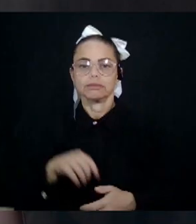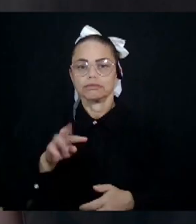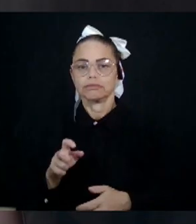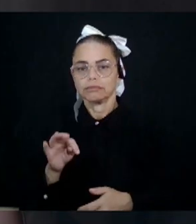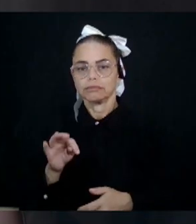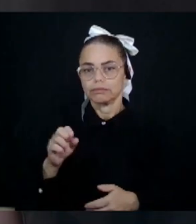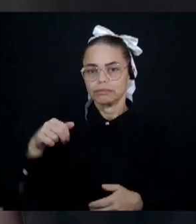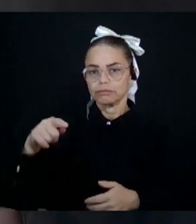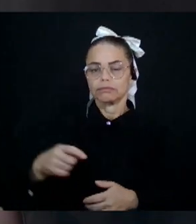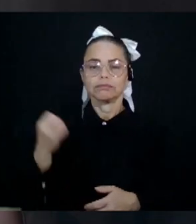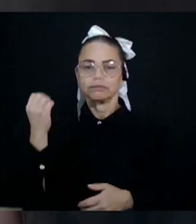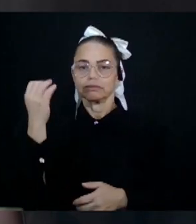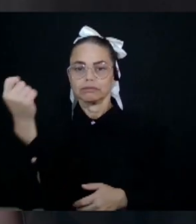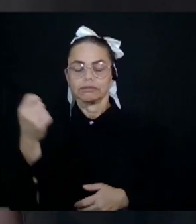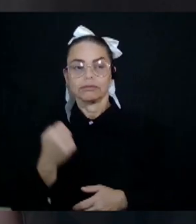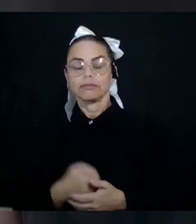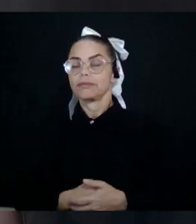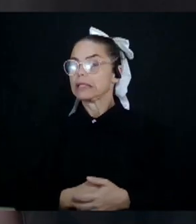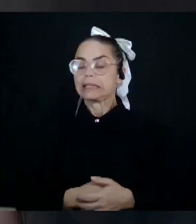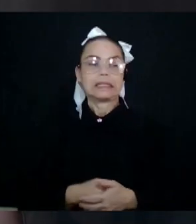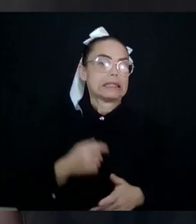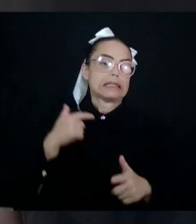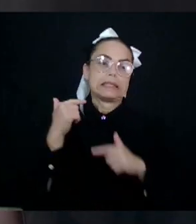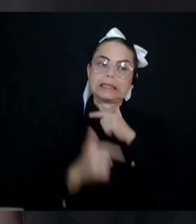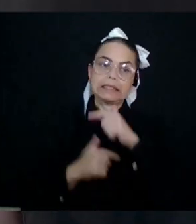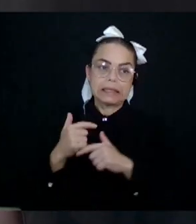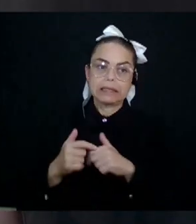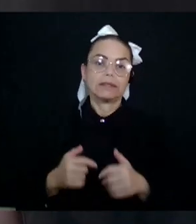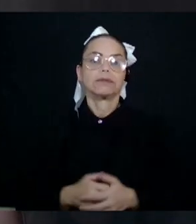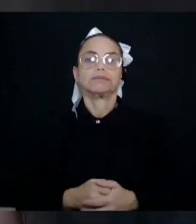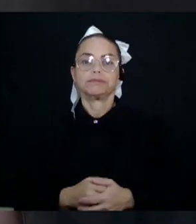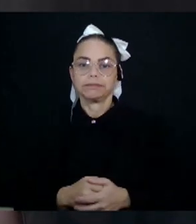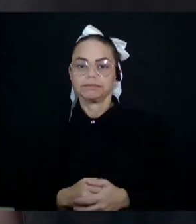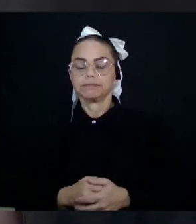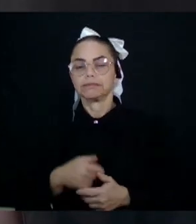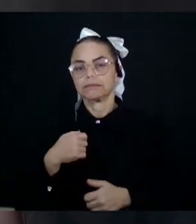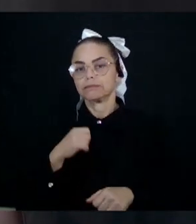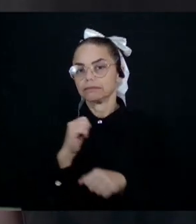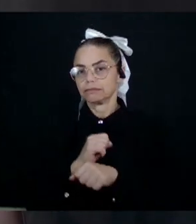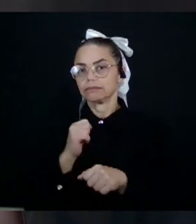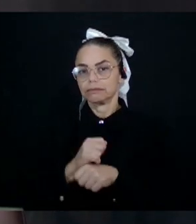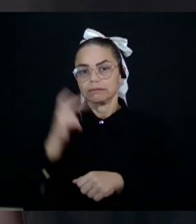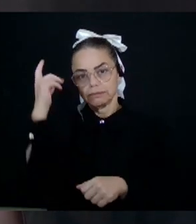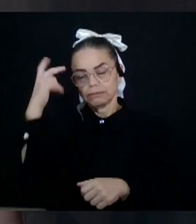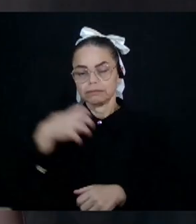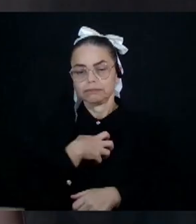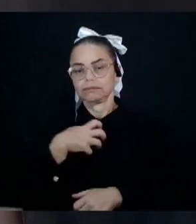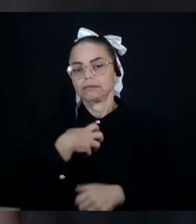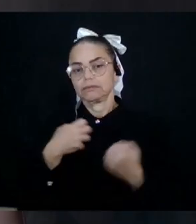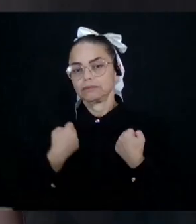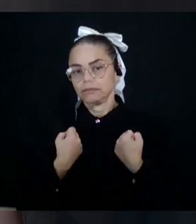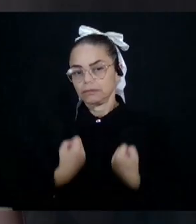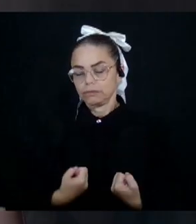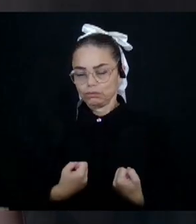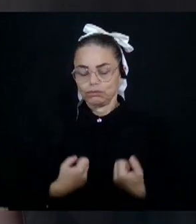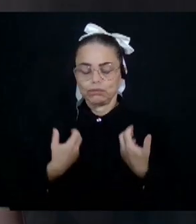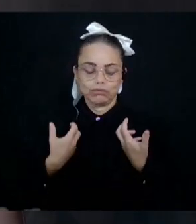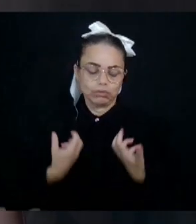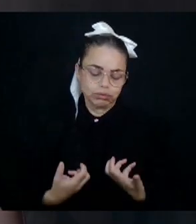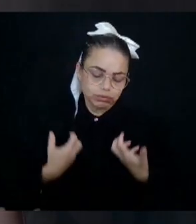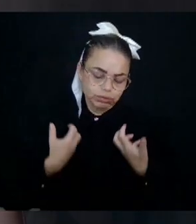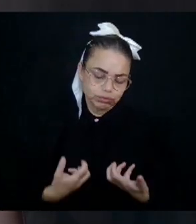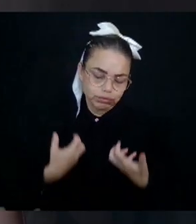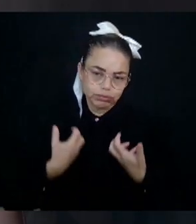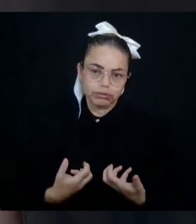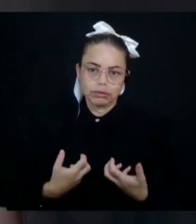que são bem agitadas de trabalho, então, assim, é até esperado que ele se sinta mais cansado, né, e aí a gente tem um período